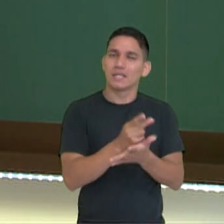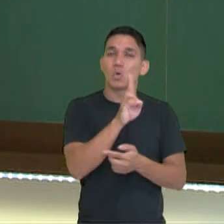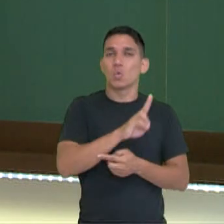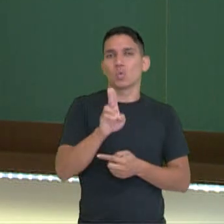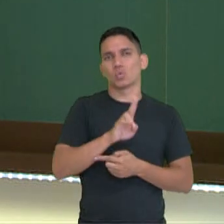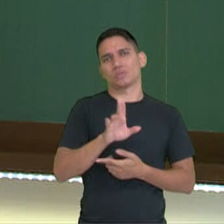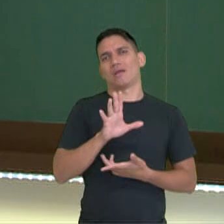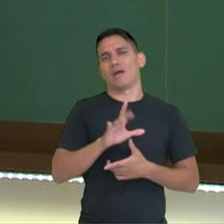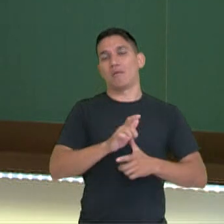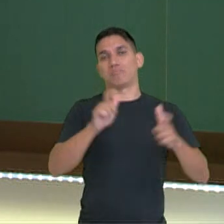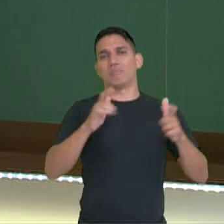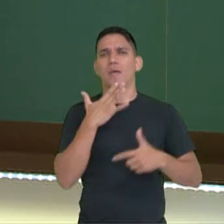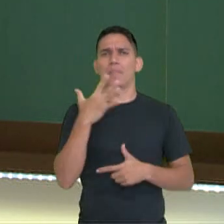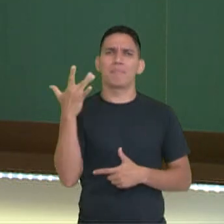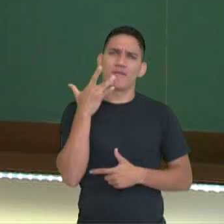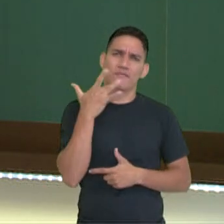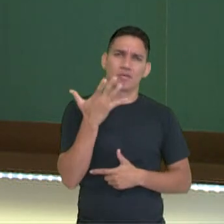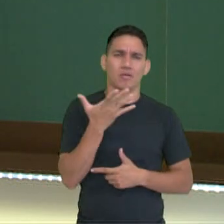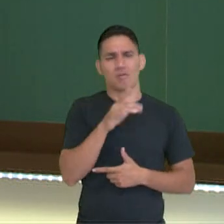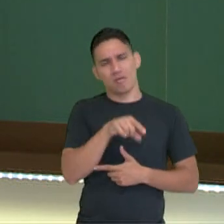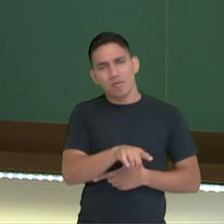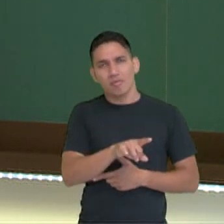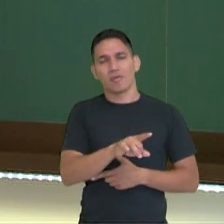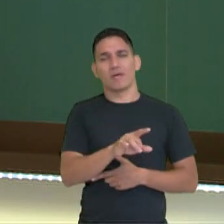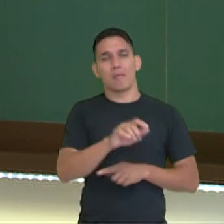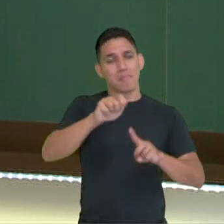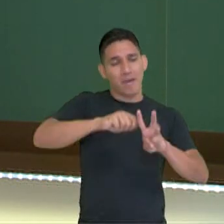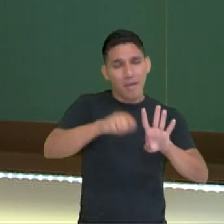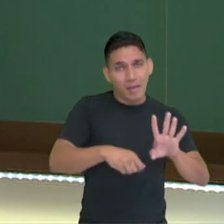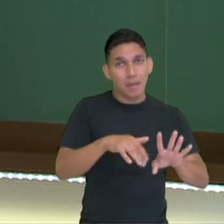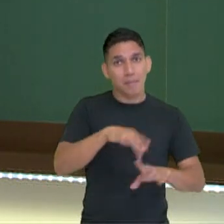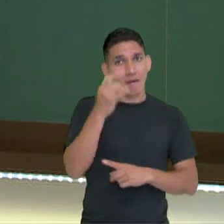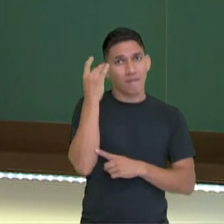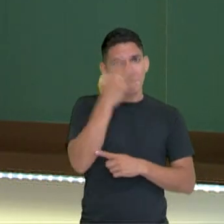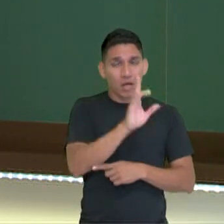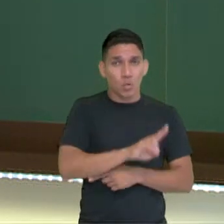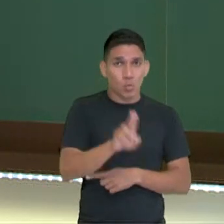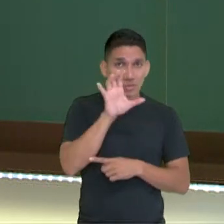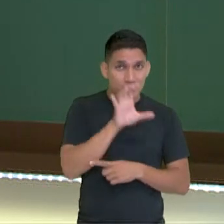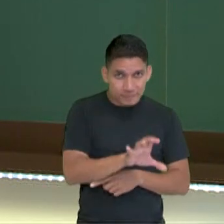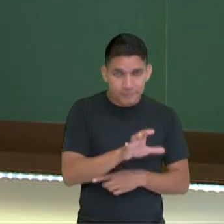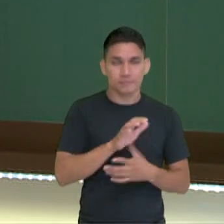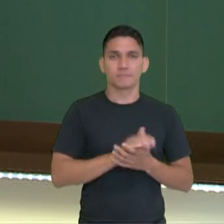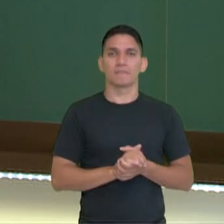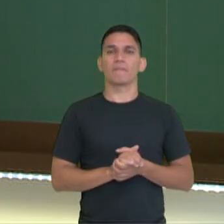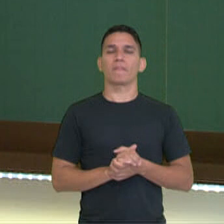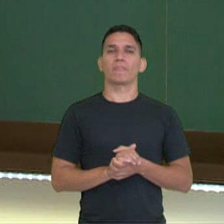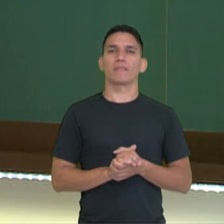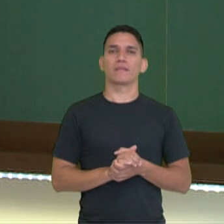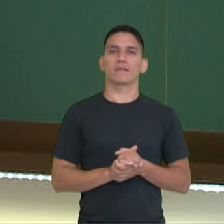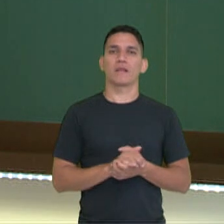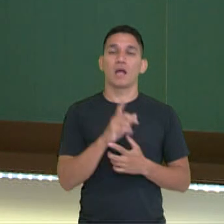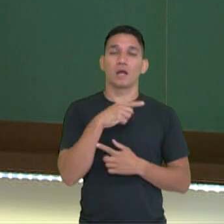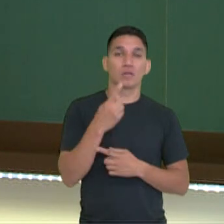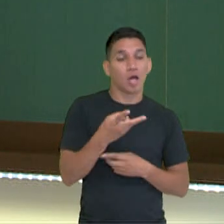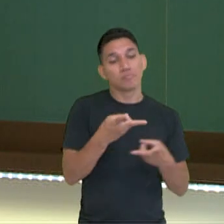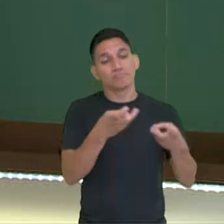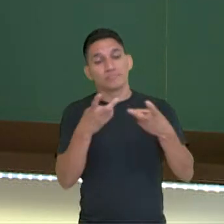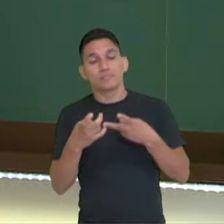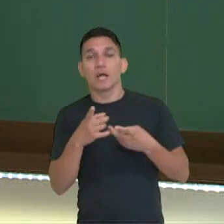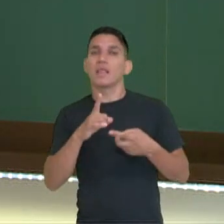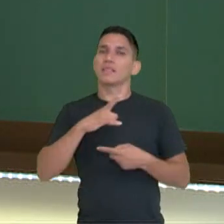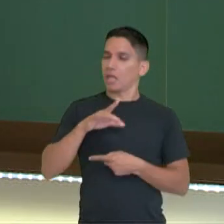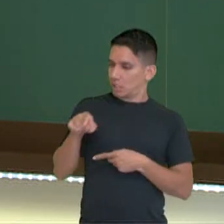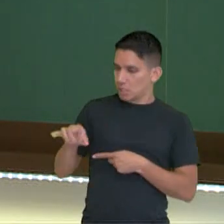tiver condição da gente escapar. Mas nesse caso é mais fácil e temos daí aqui a nossa taxa